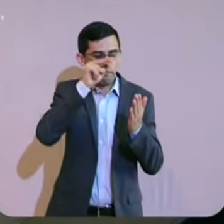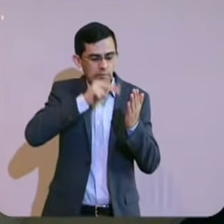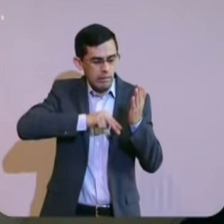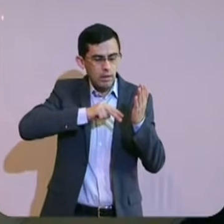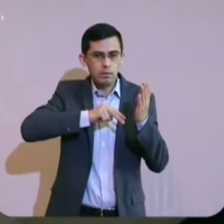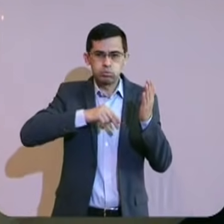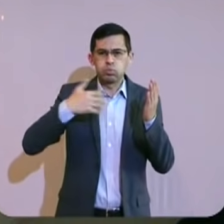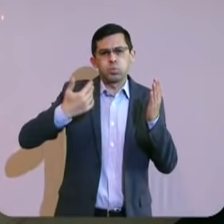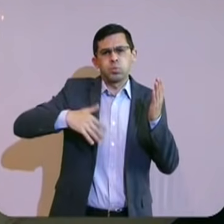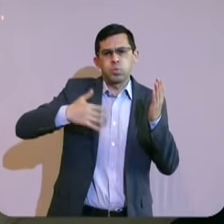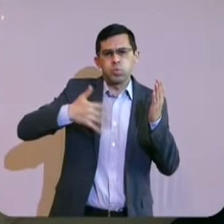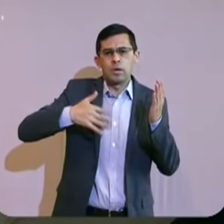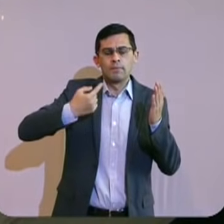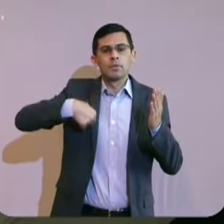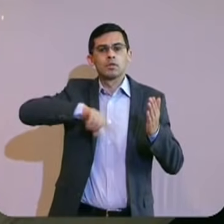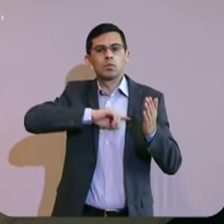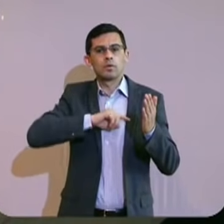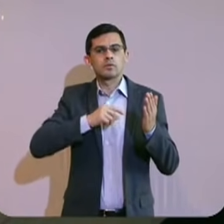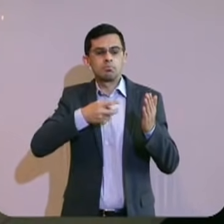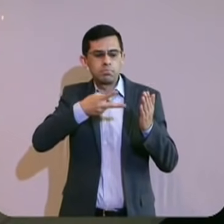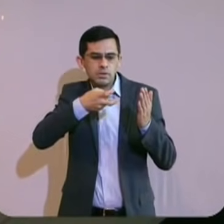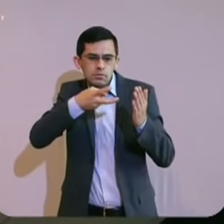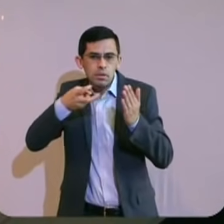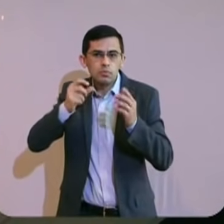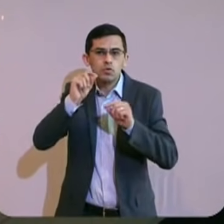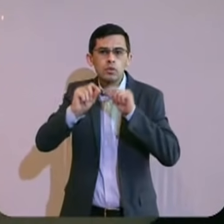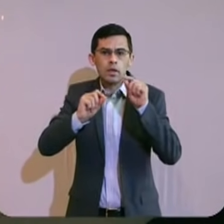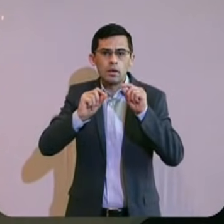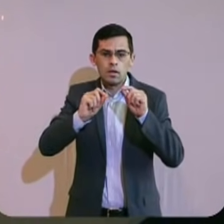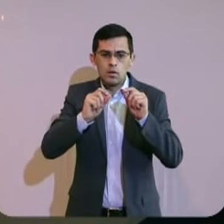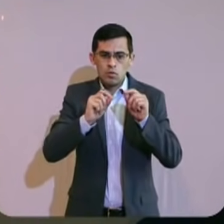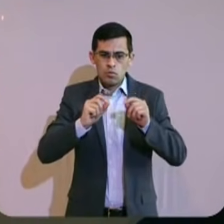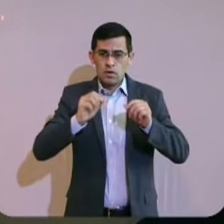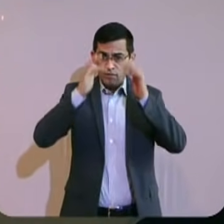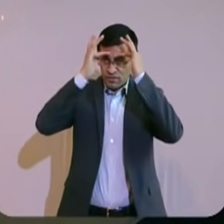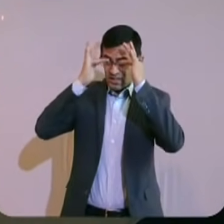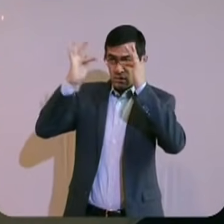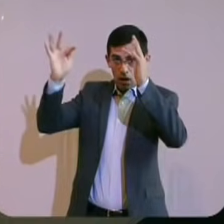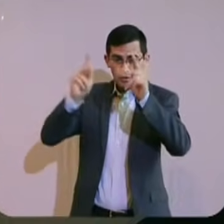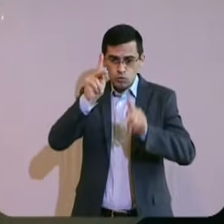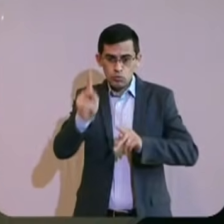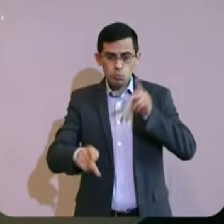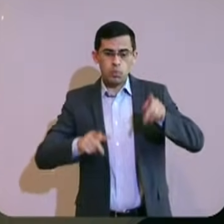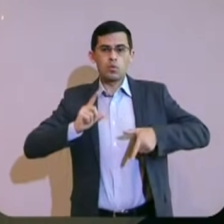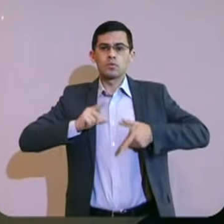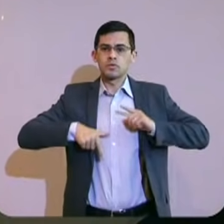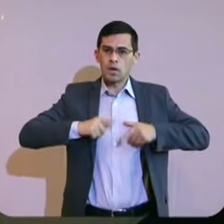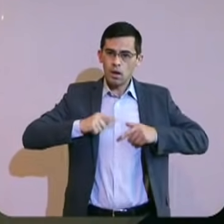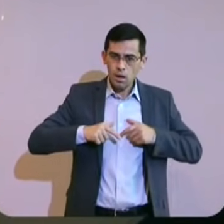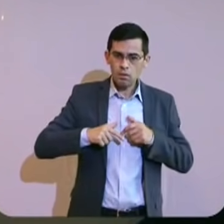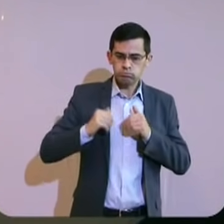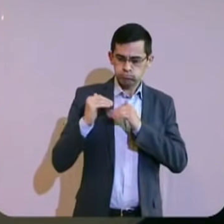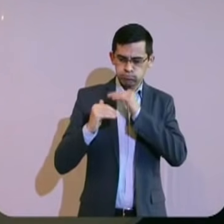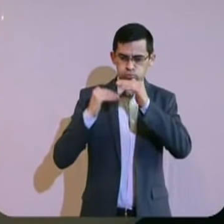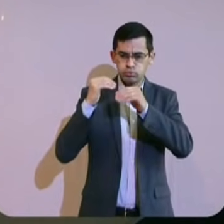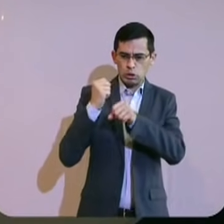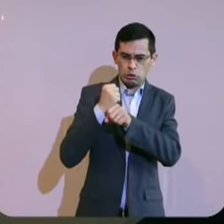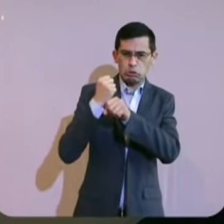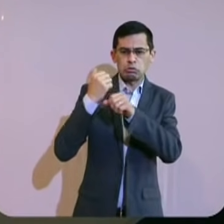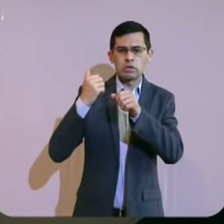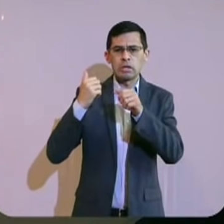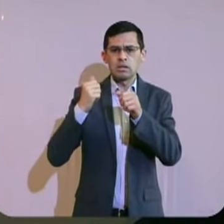muito interessante isso, porque a gente vê a fidelidade de Israel sendo testada, sendo construída lá